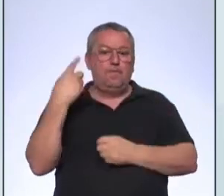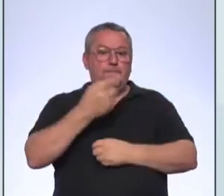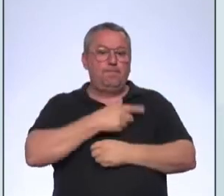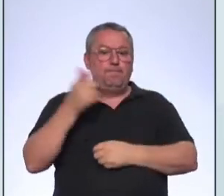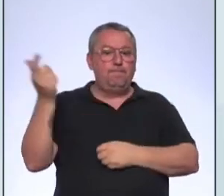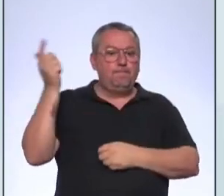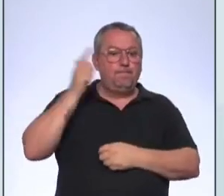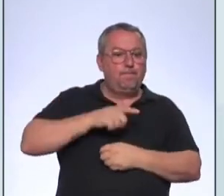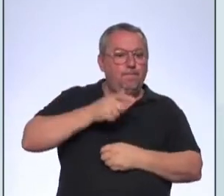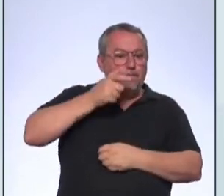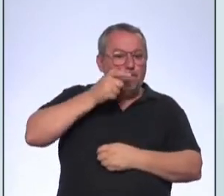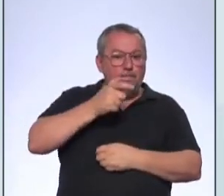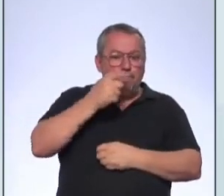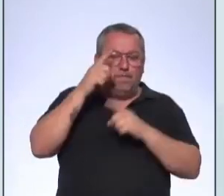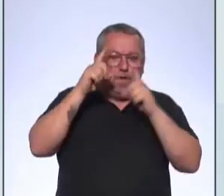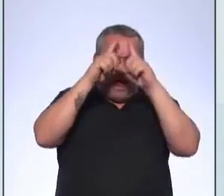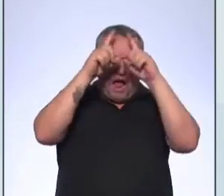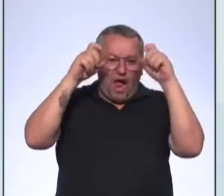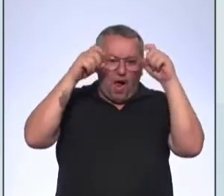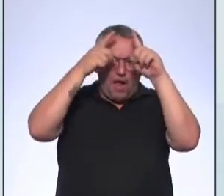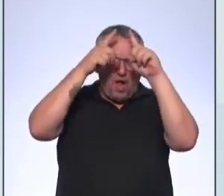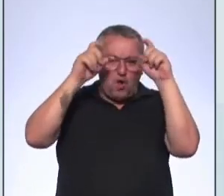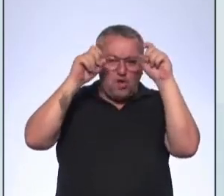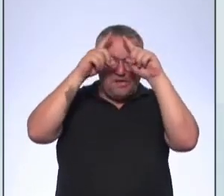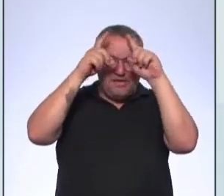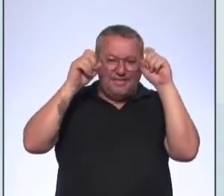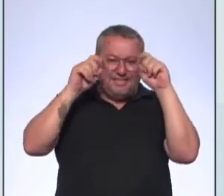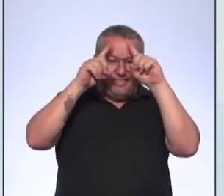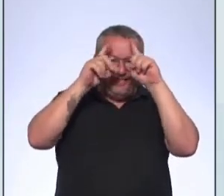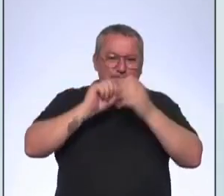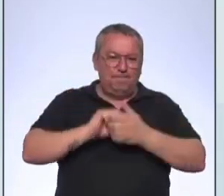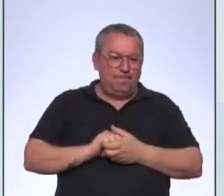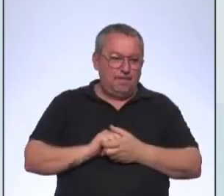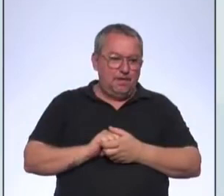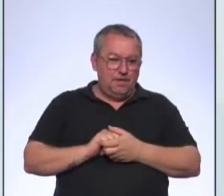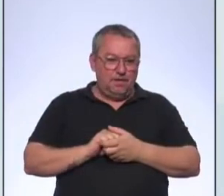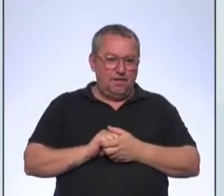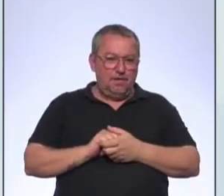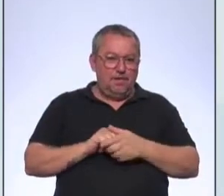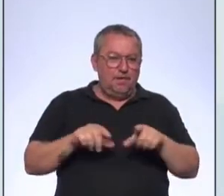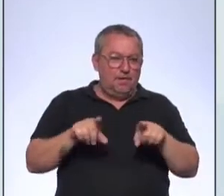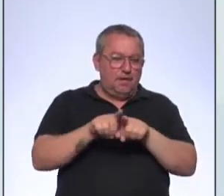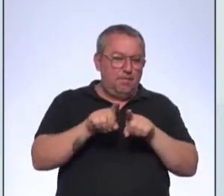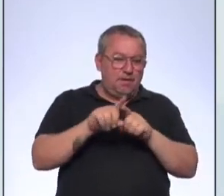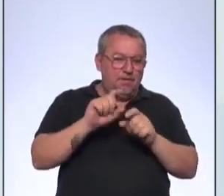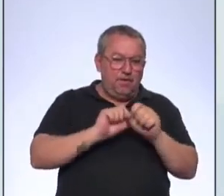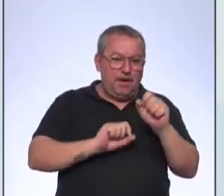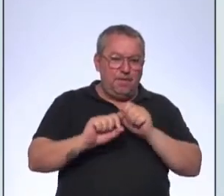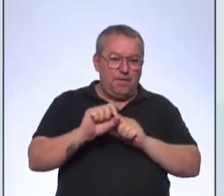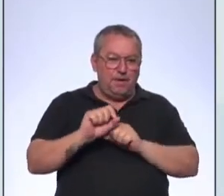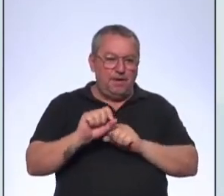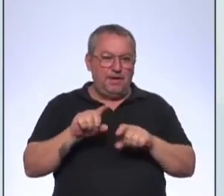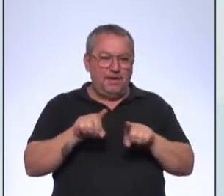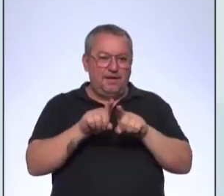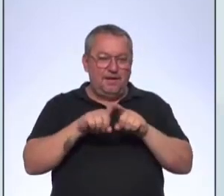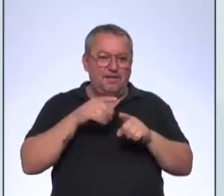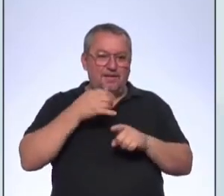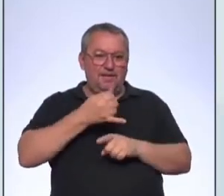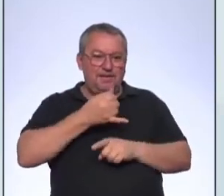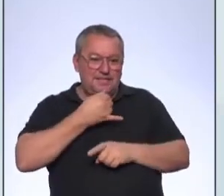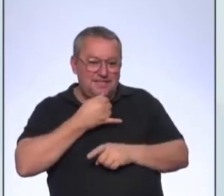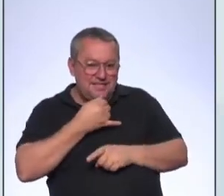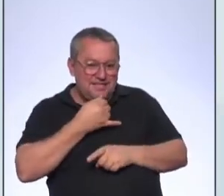observar as feições que essas máscaras trazem. Feições de alegria, feições de